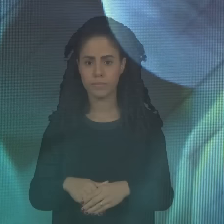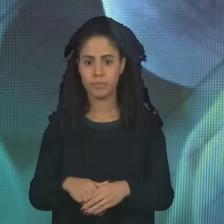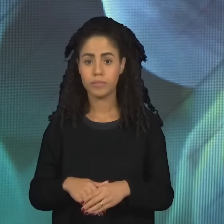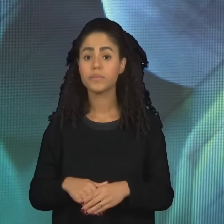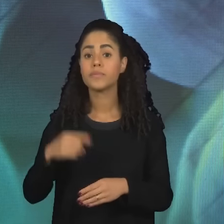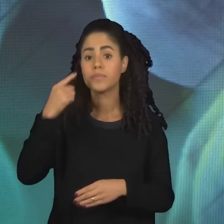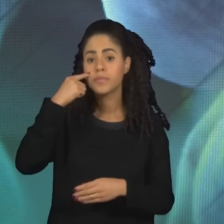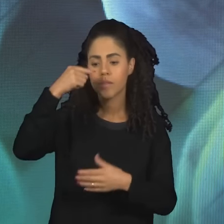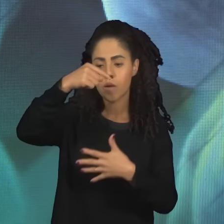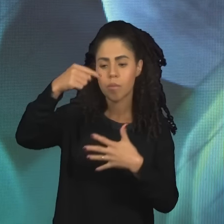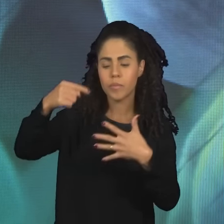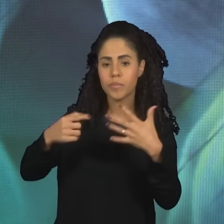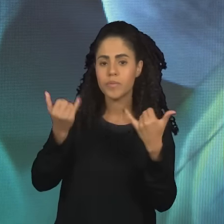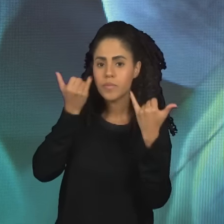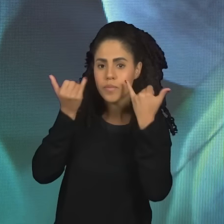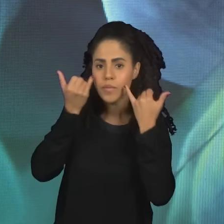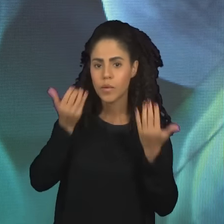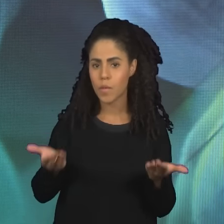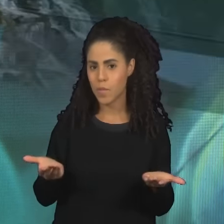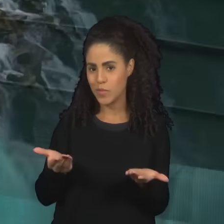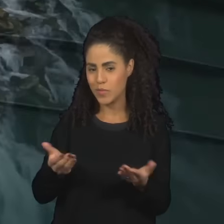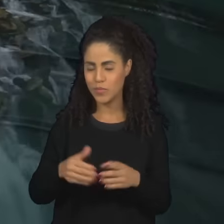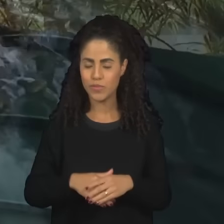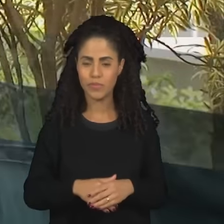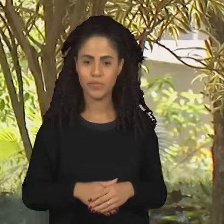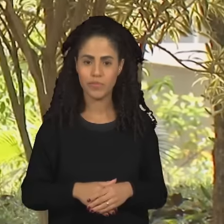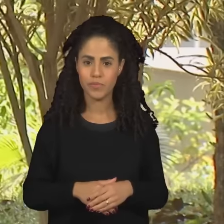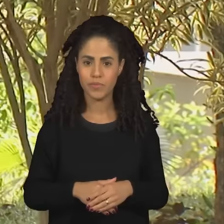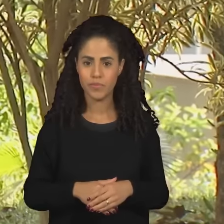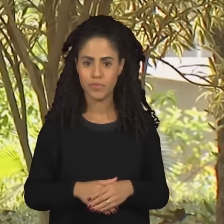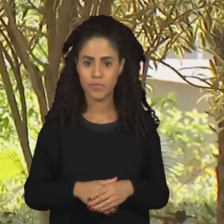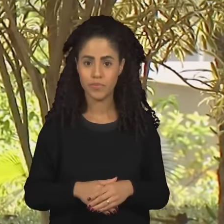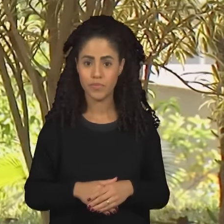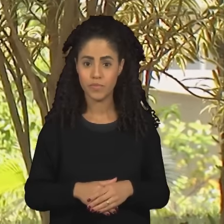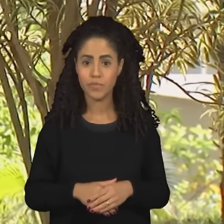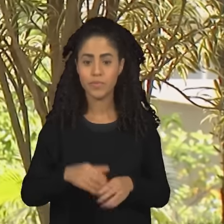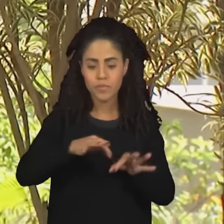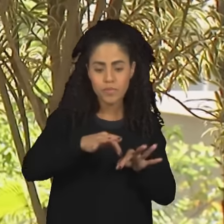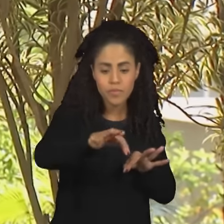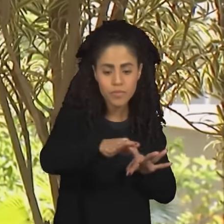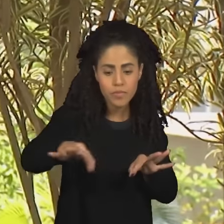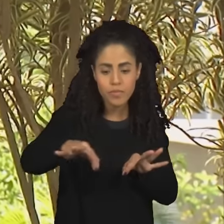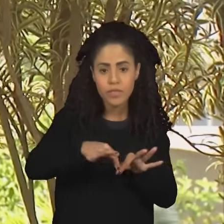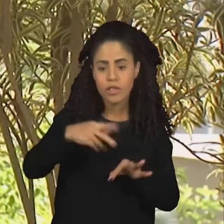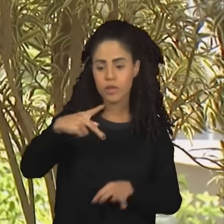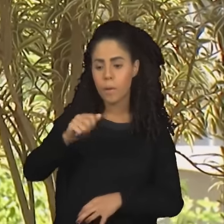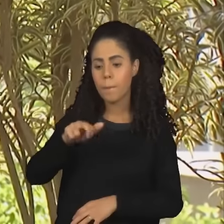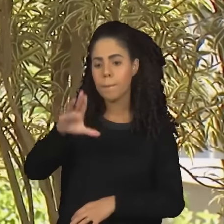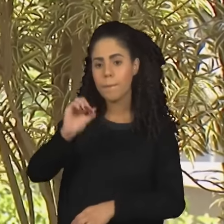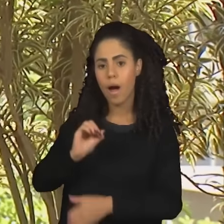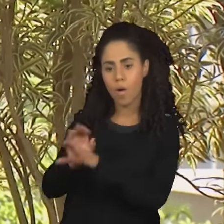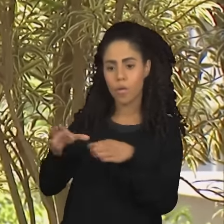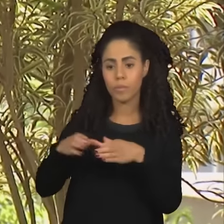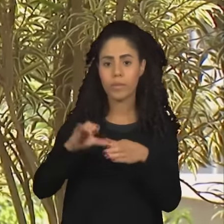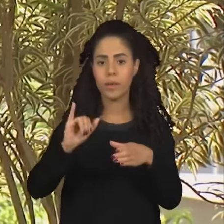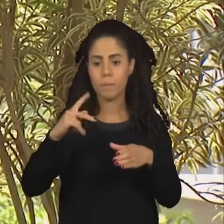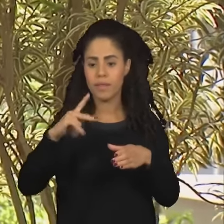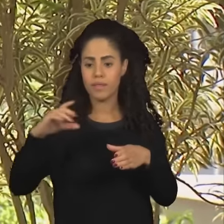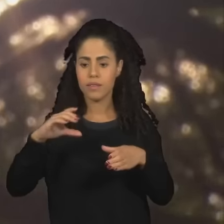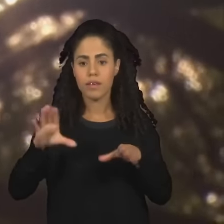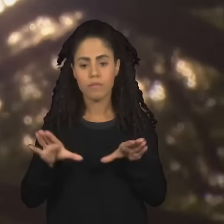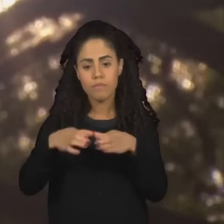Veja os detalhes do programa de hoje. O físico Paulo Artacho, um dos integrantes do IPCC,